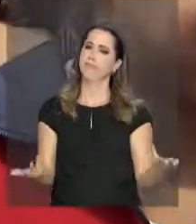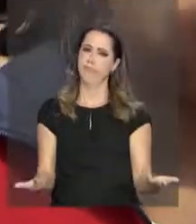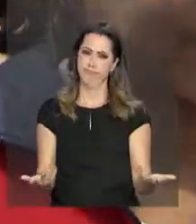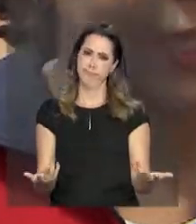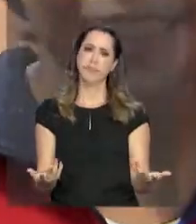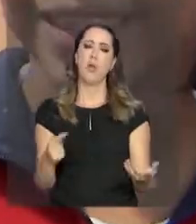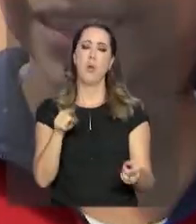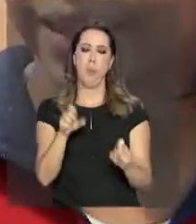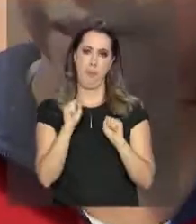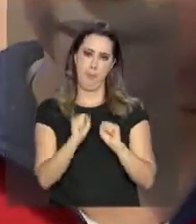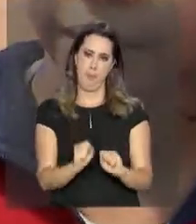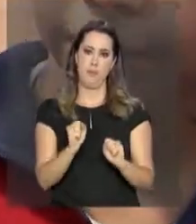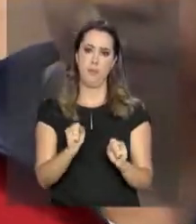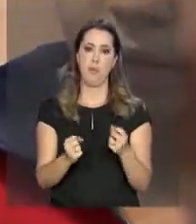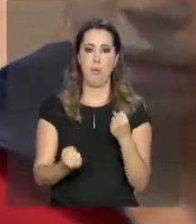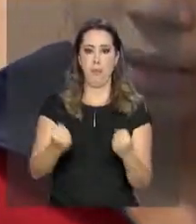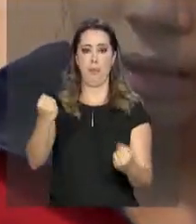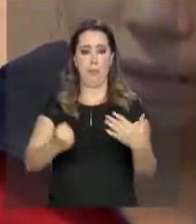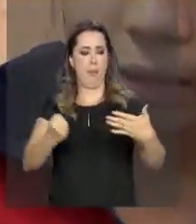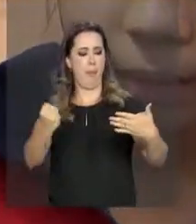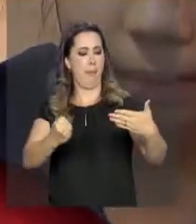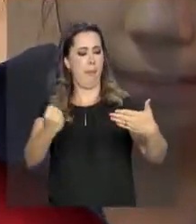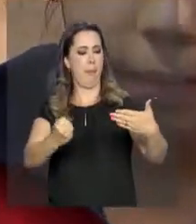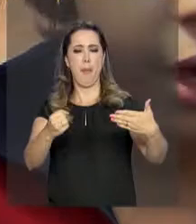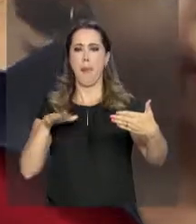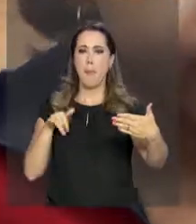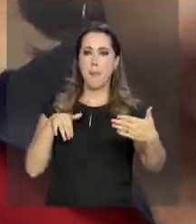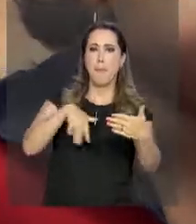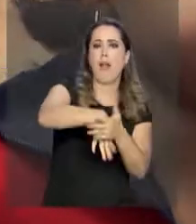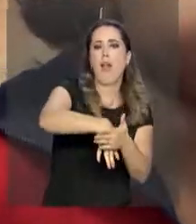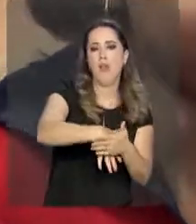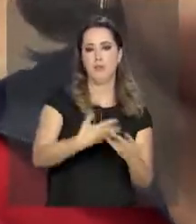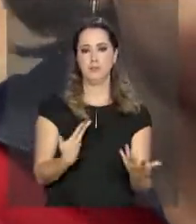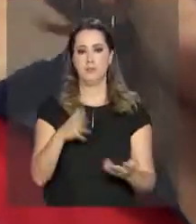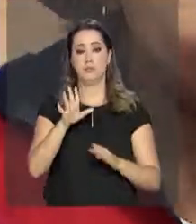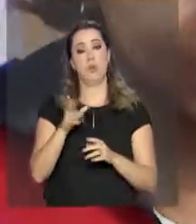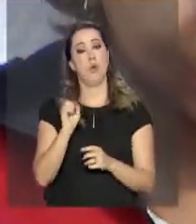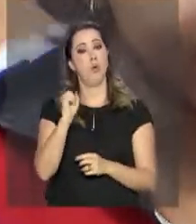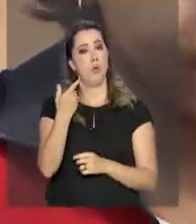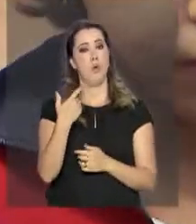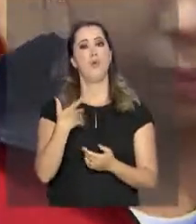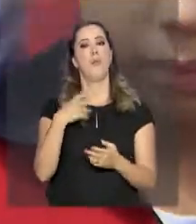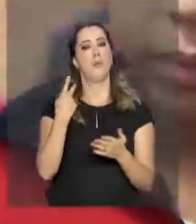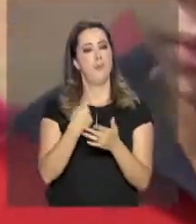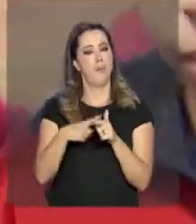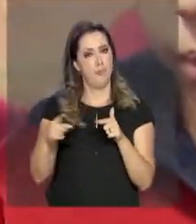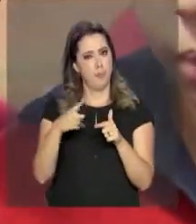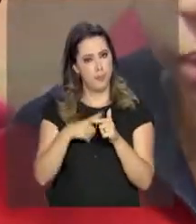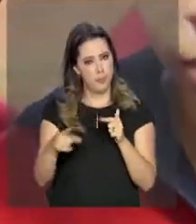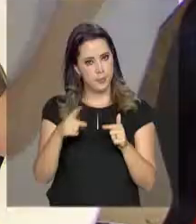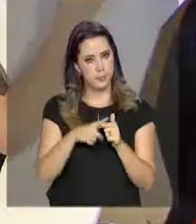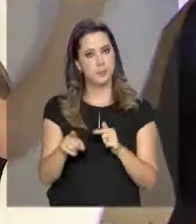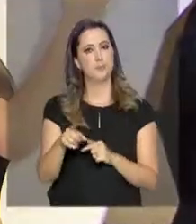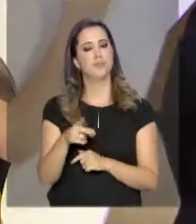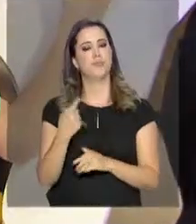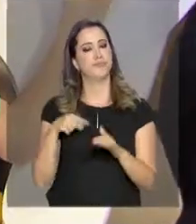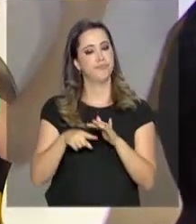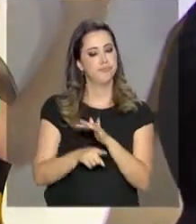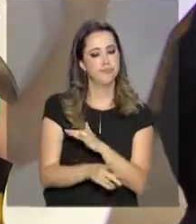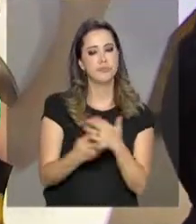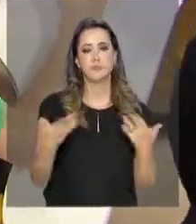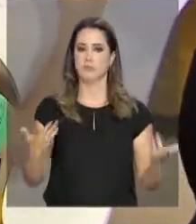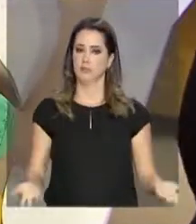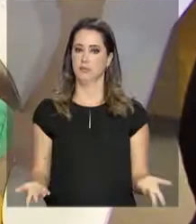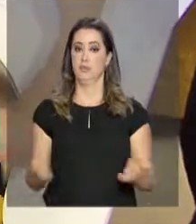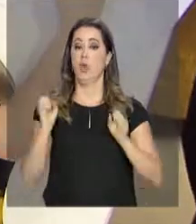dirigindo, senão você pode bater o carro e acontecer um acidente grave. A